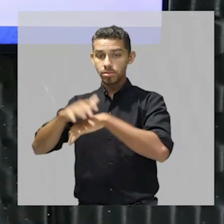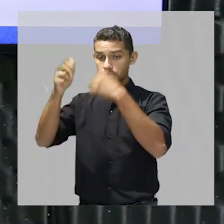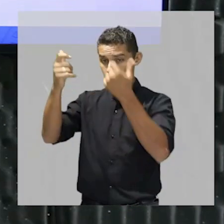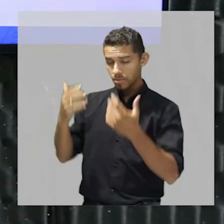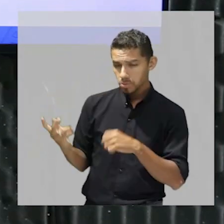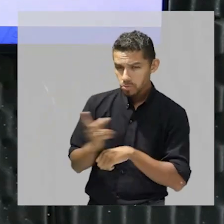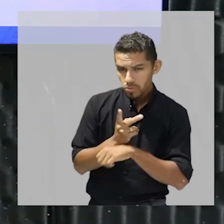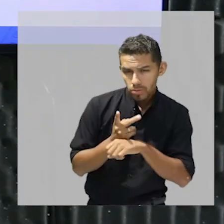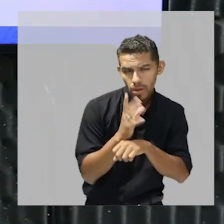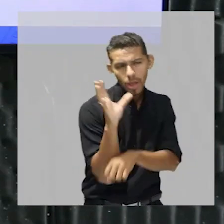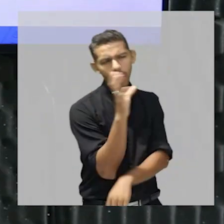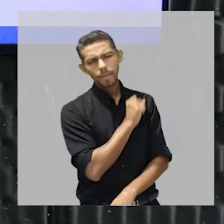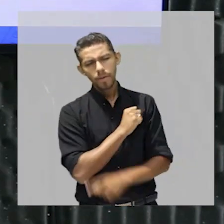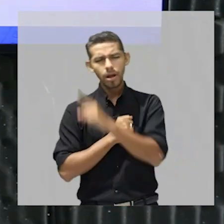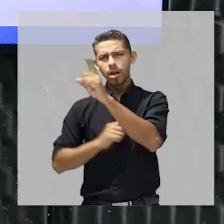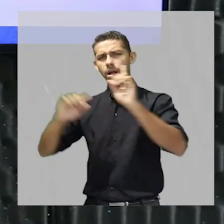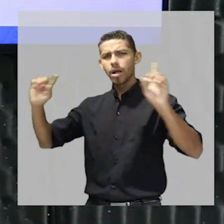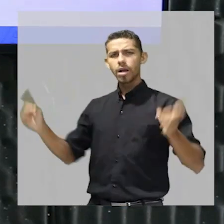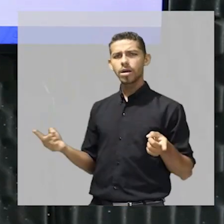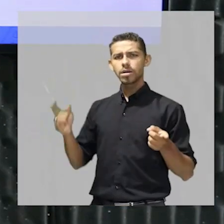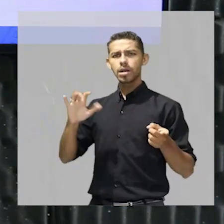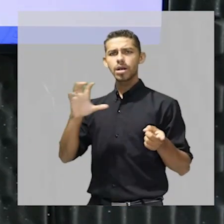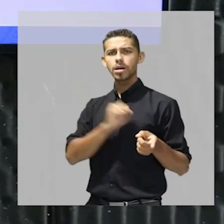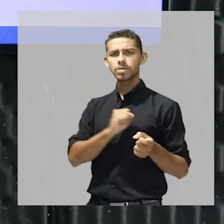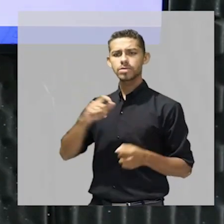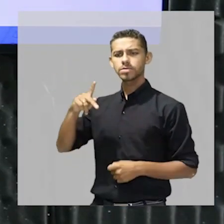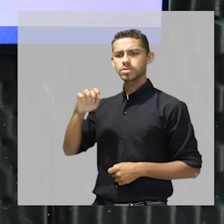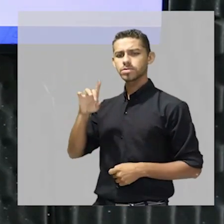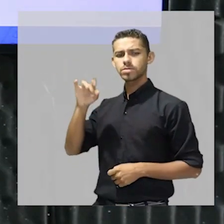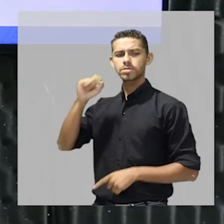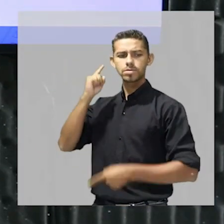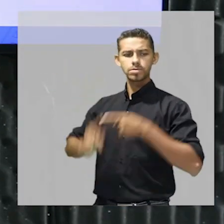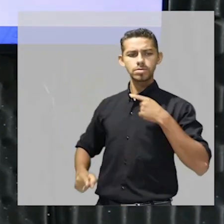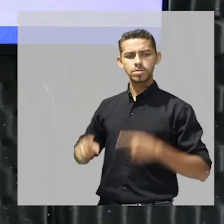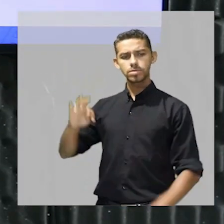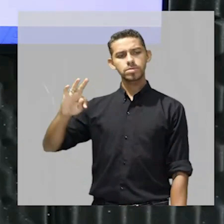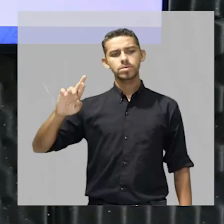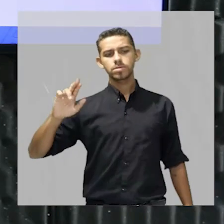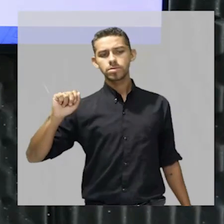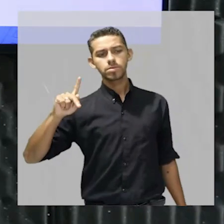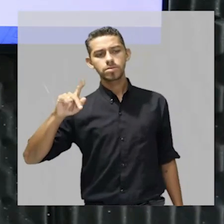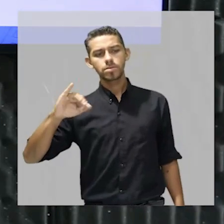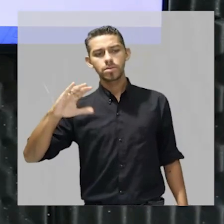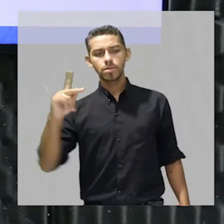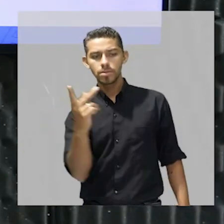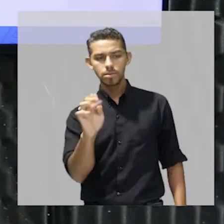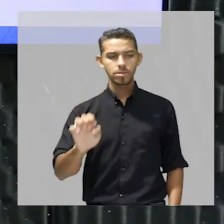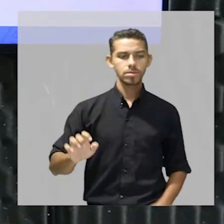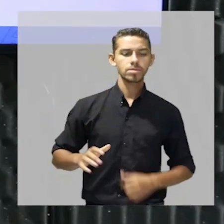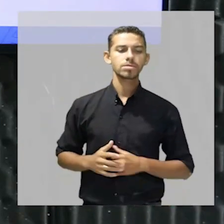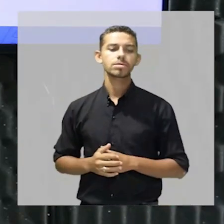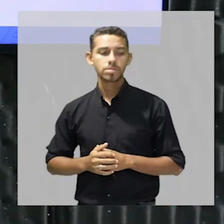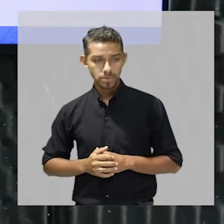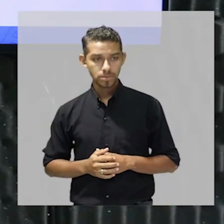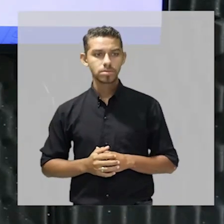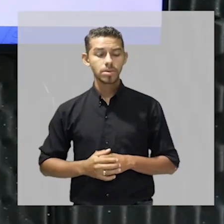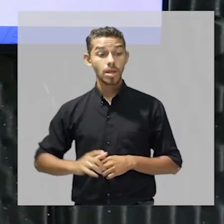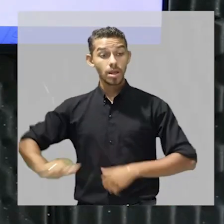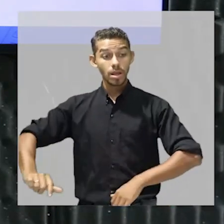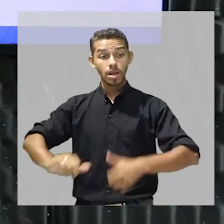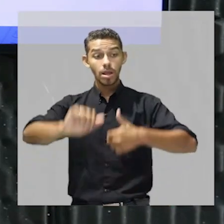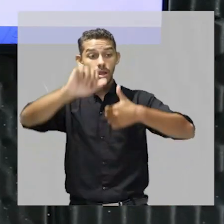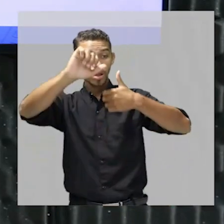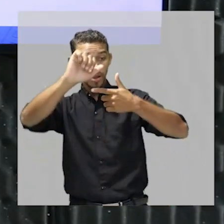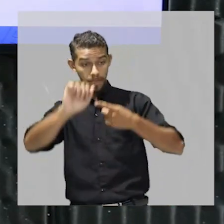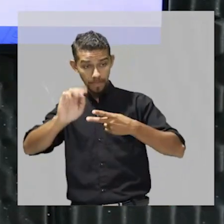fazer o amor aquele amor que predo-bala proibido era Trapiche no trapiche Almiro foi o primeiro dos Capitães de Areia que caiu